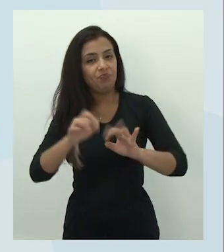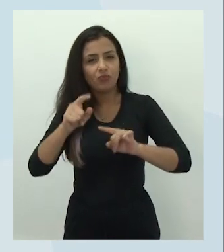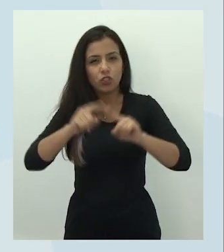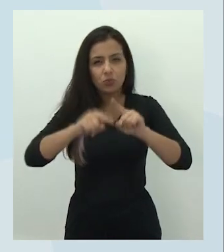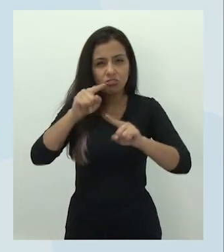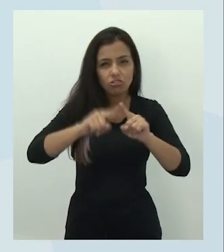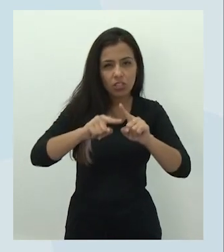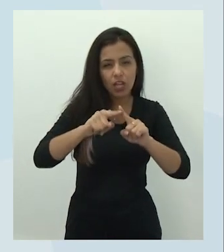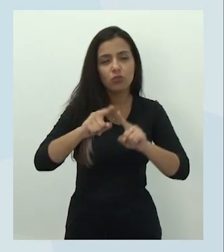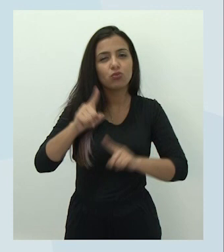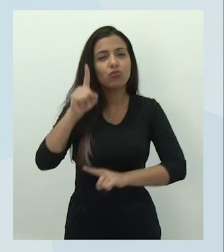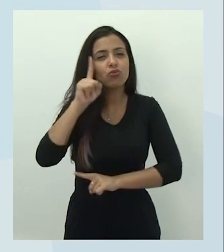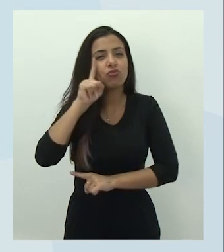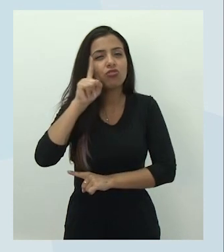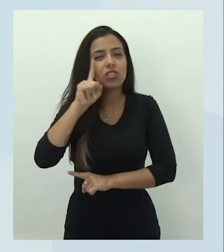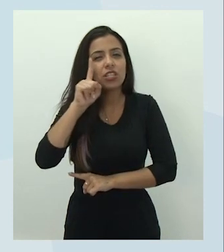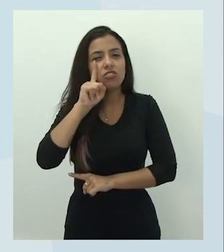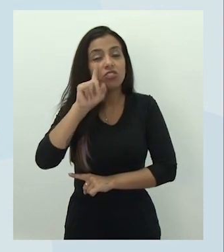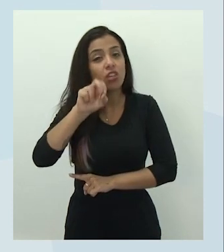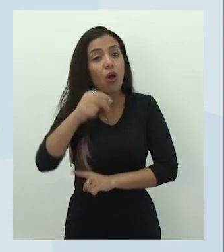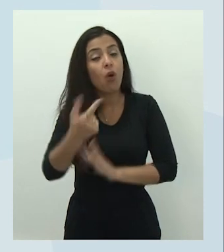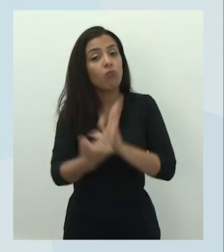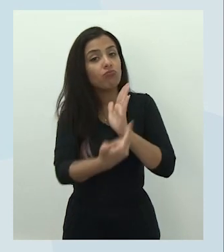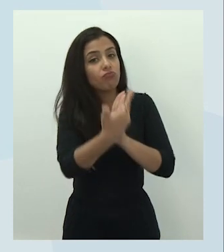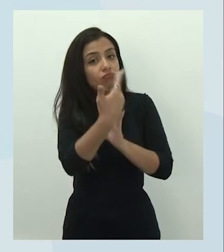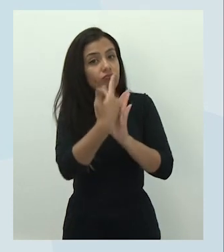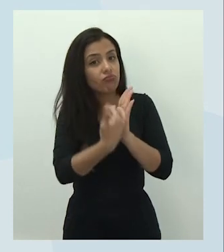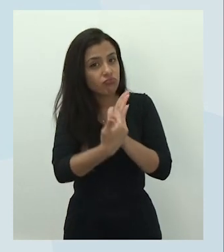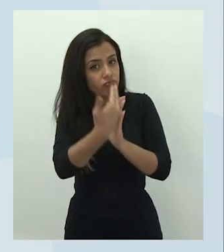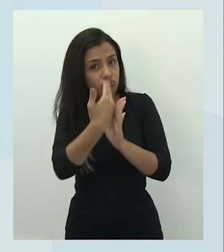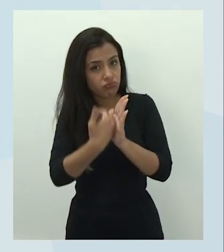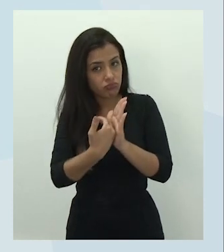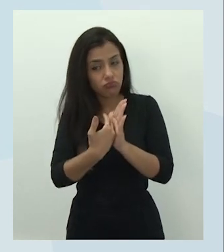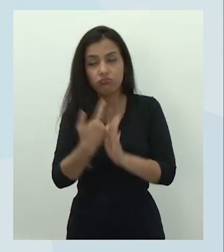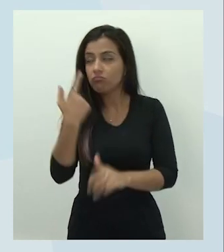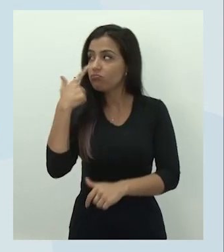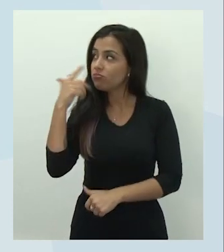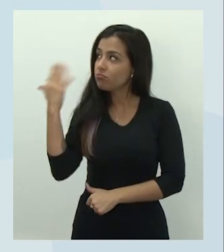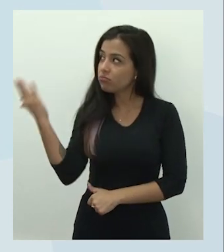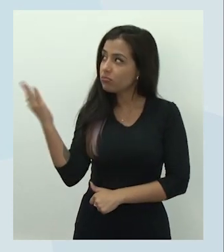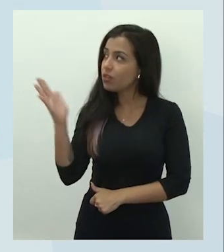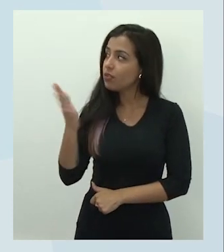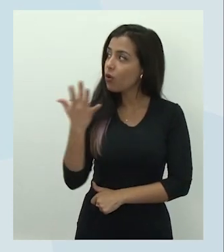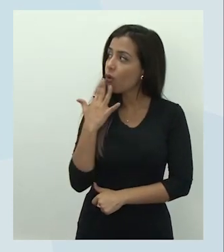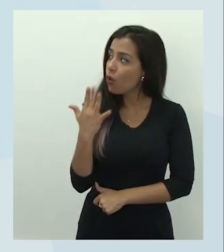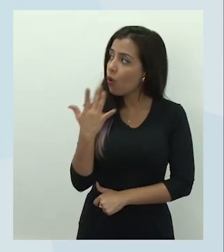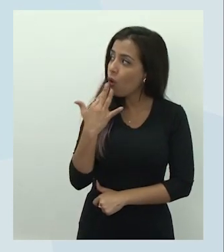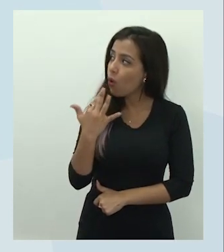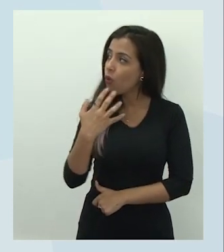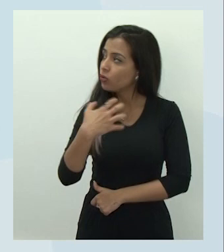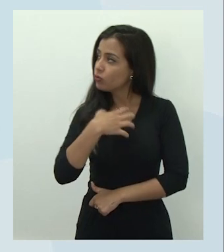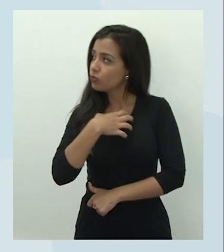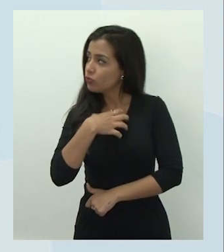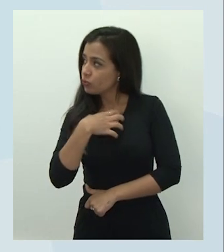ou representações por figuras, por meio de atributos tais como cor, forma e